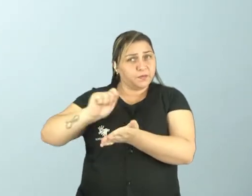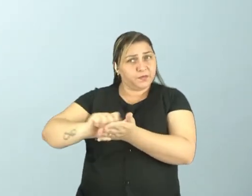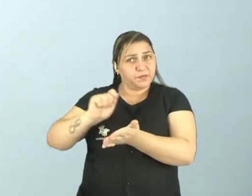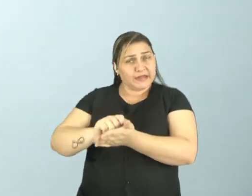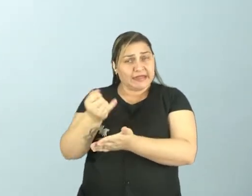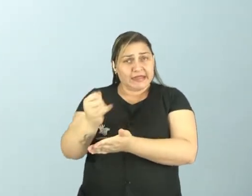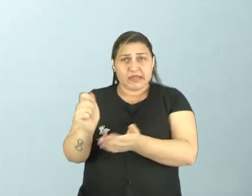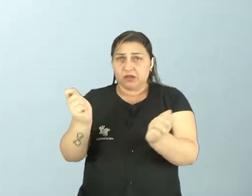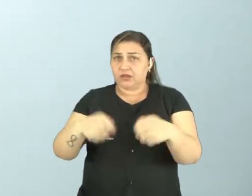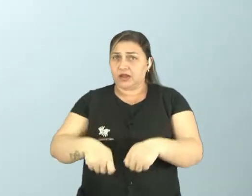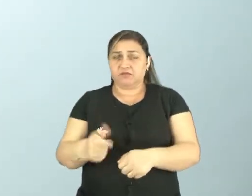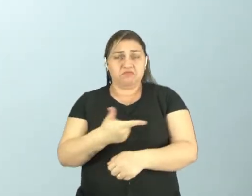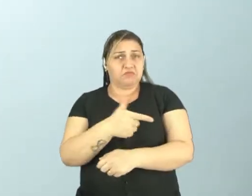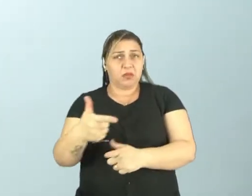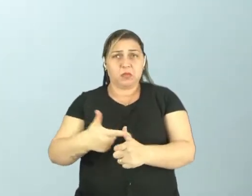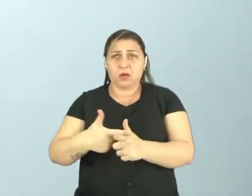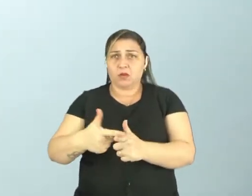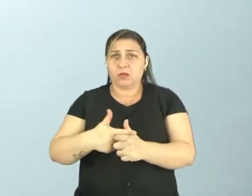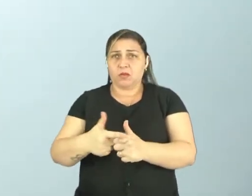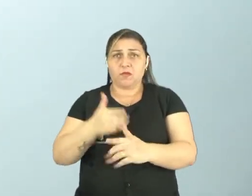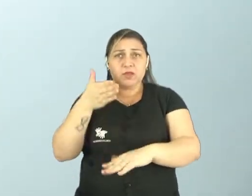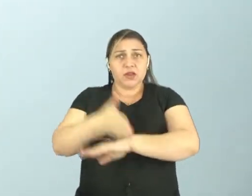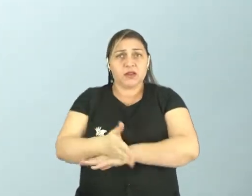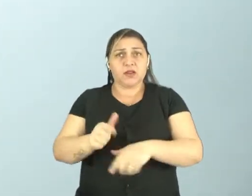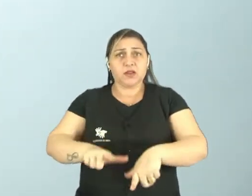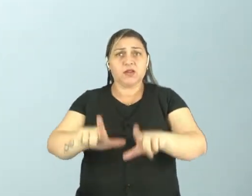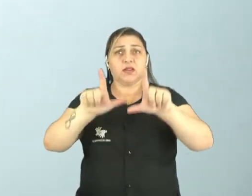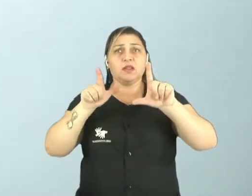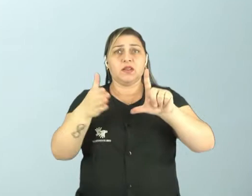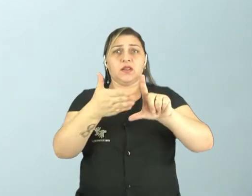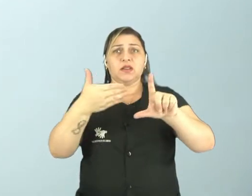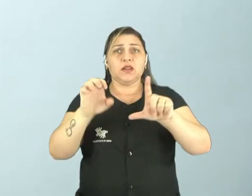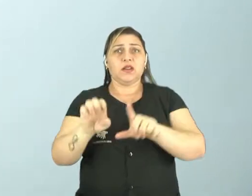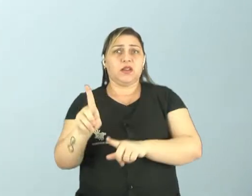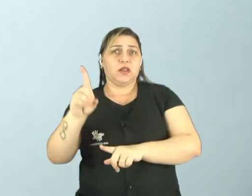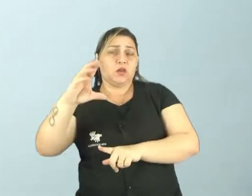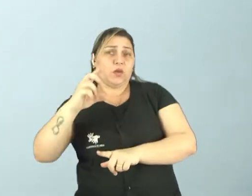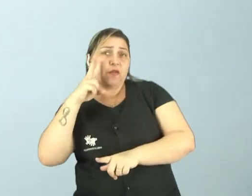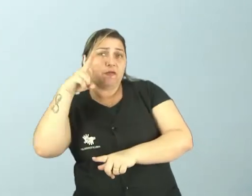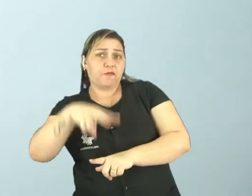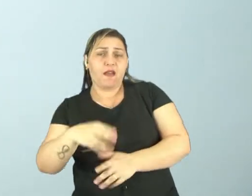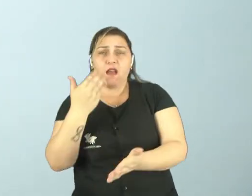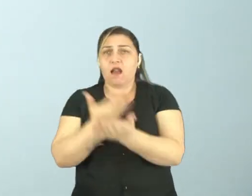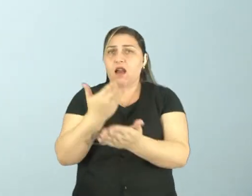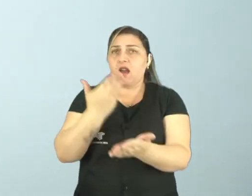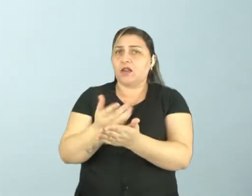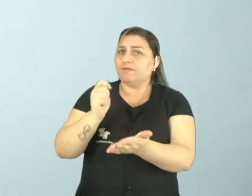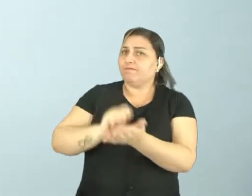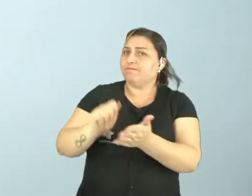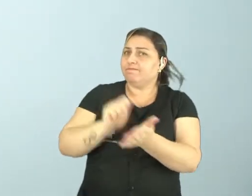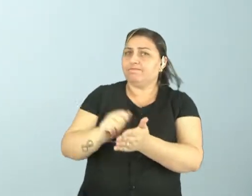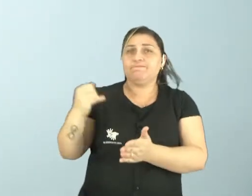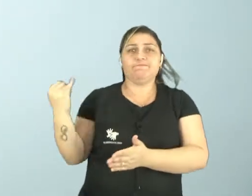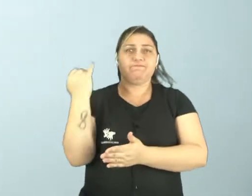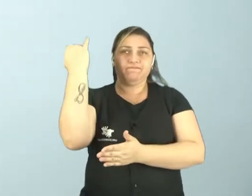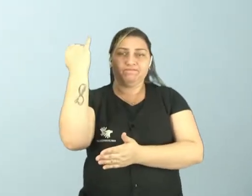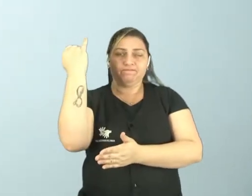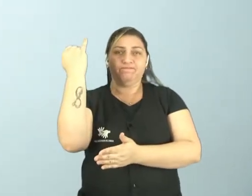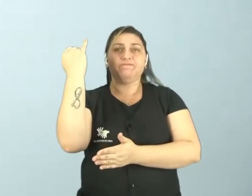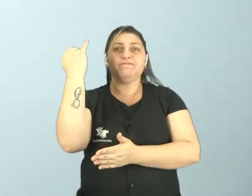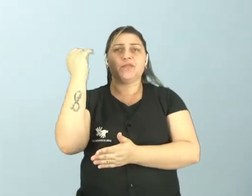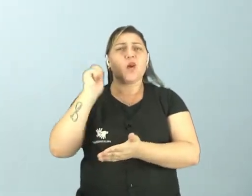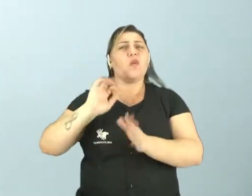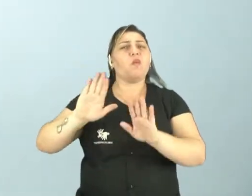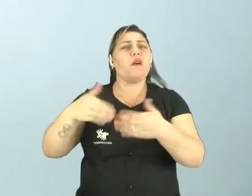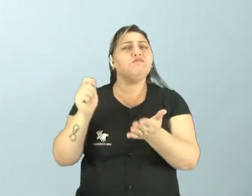não dá para fazer agora, não tem problema. Visita lá o site Eduque, revê a aula e faz as anotações necessárias. Que